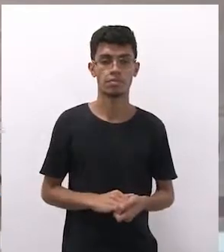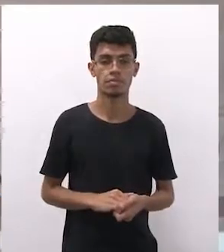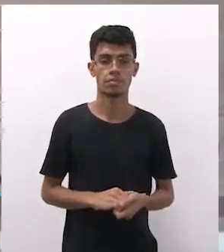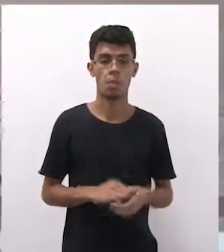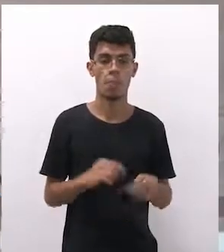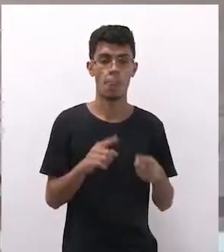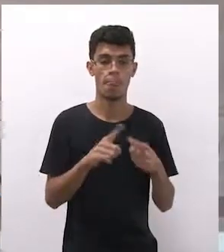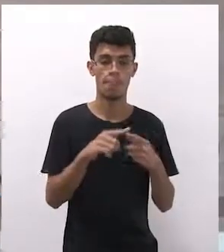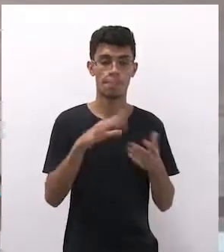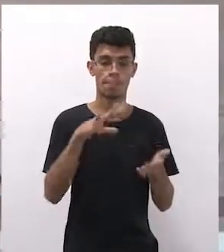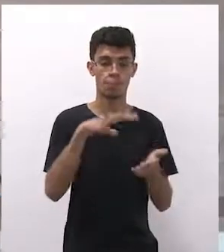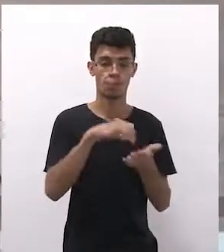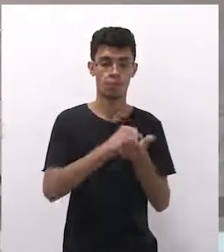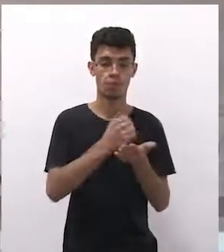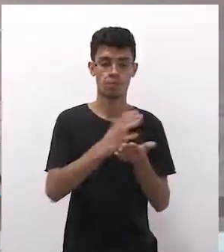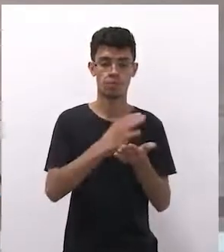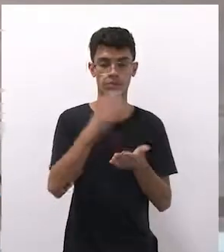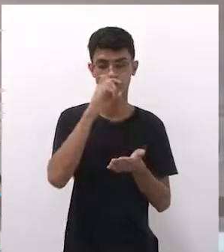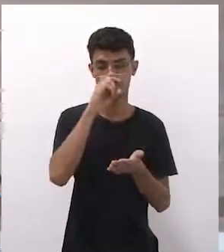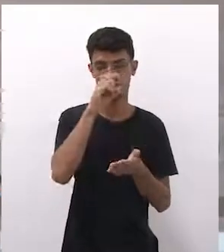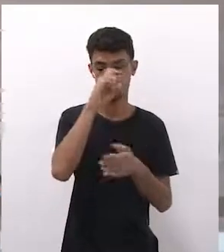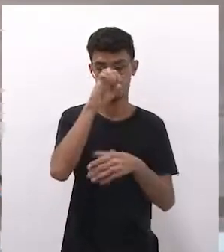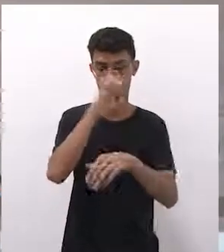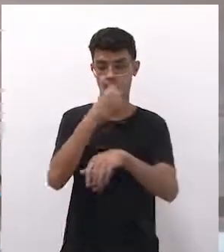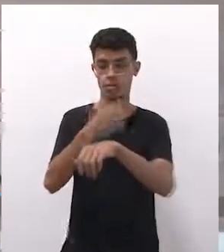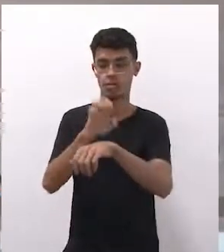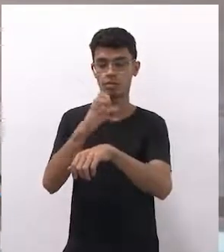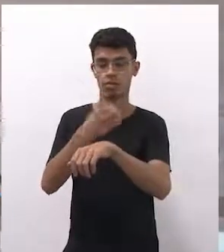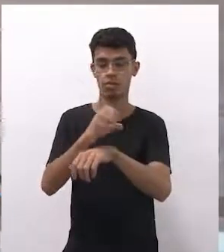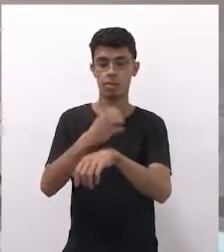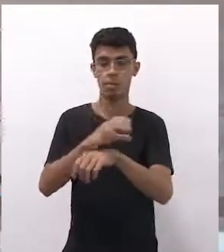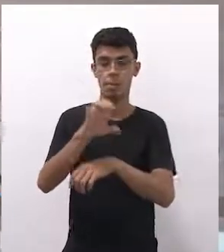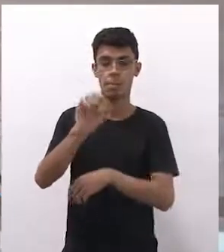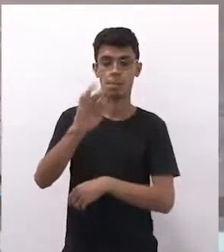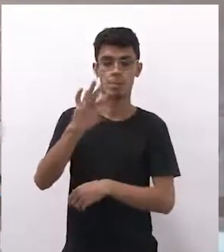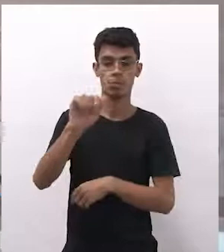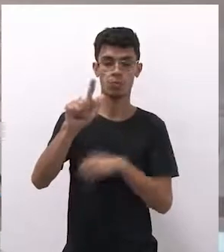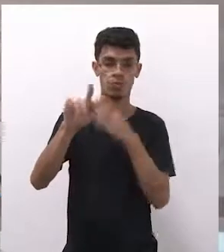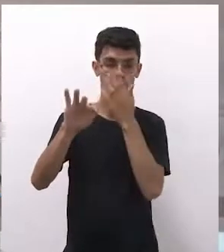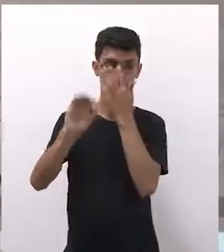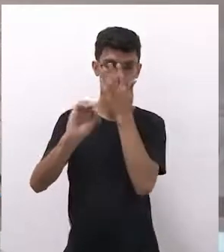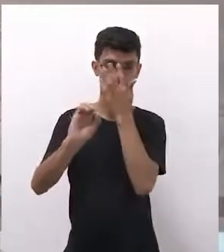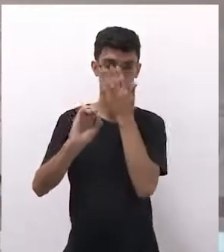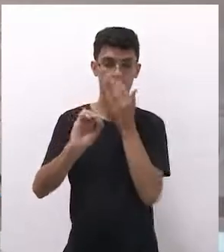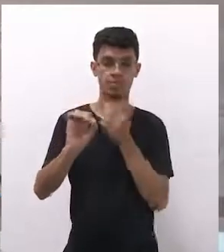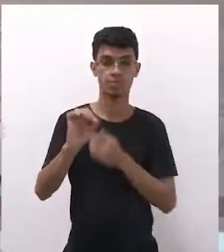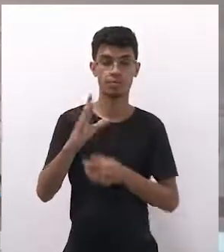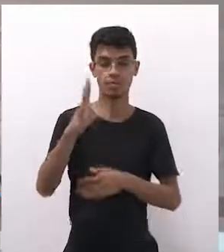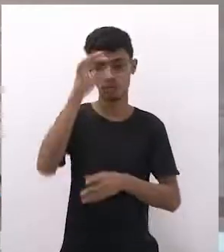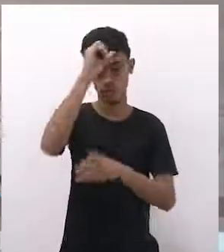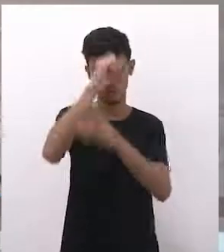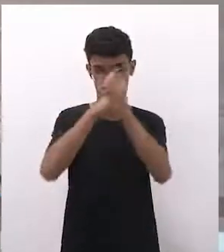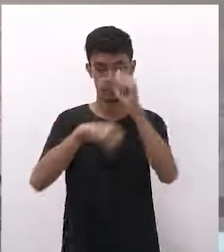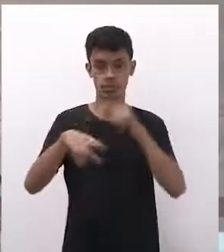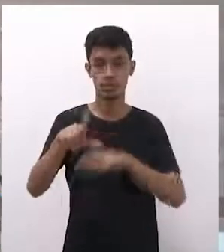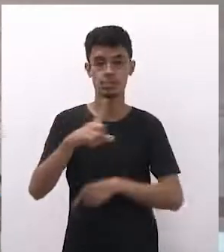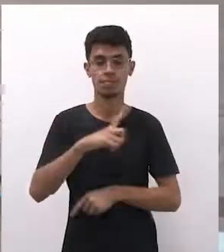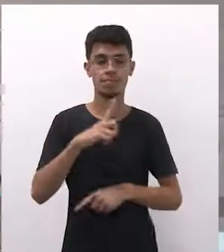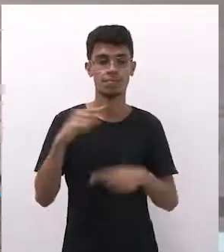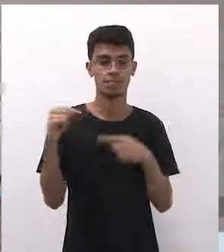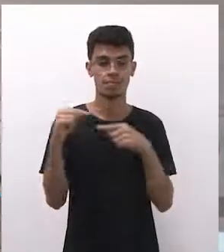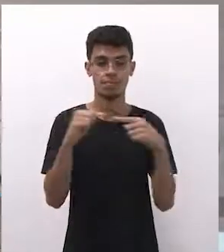estágio também, ele é bem mais precário daí, né, que o contrato de aprendizagem, mas que ele também tem esse